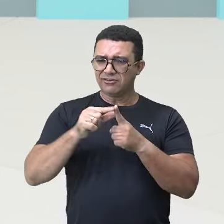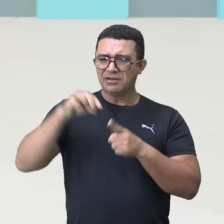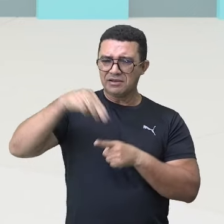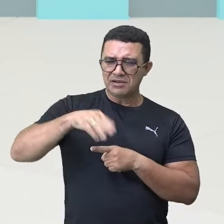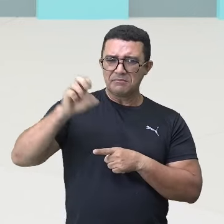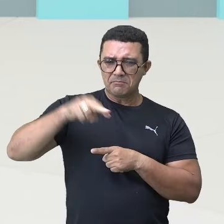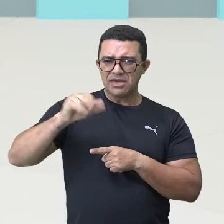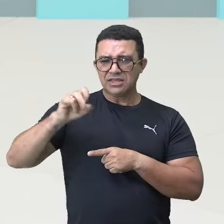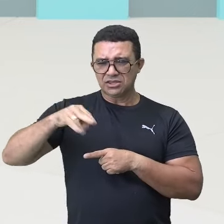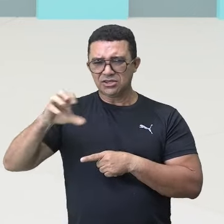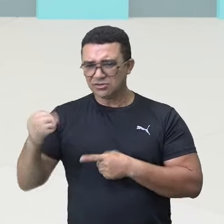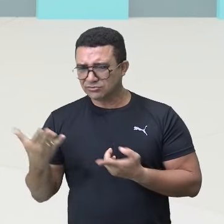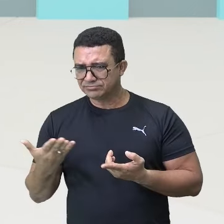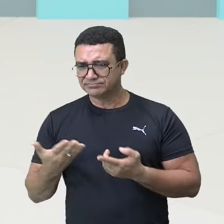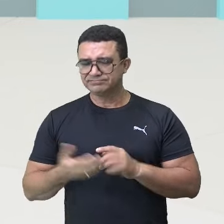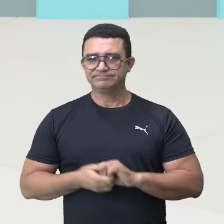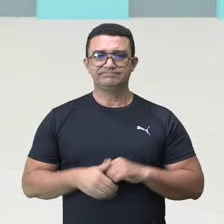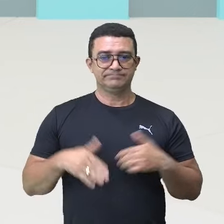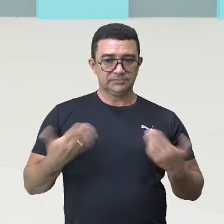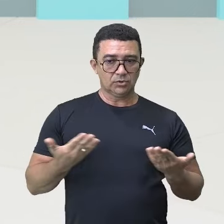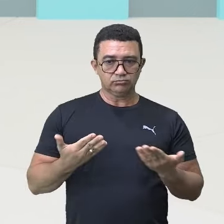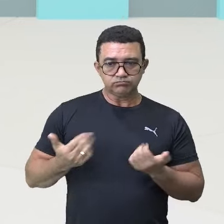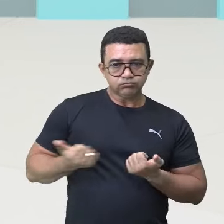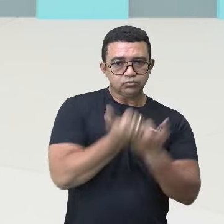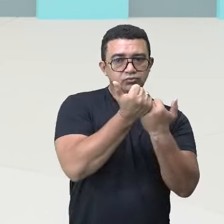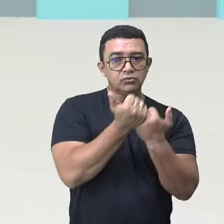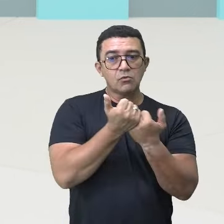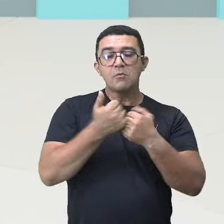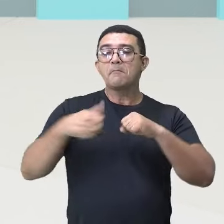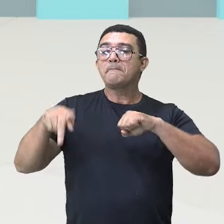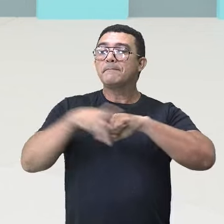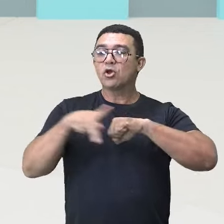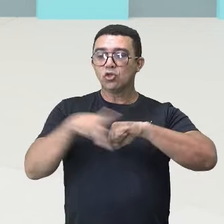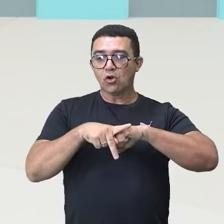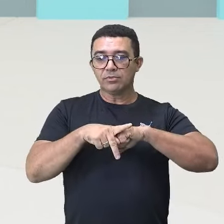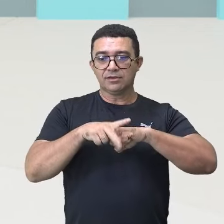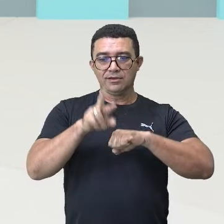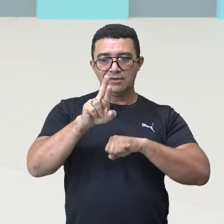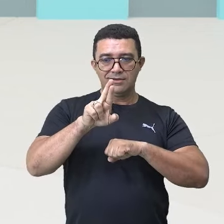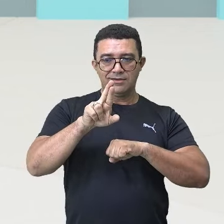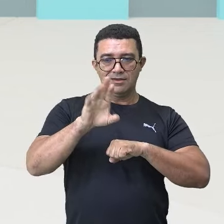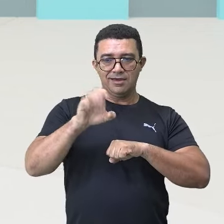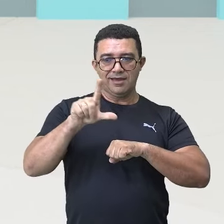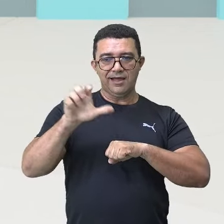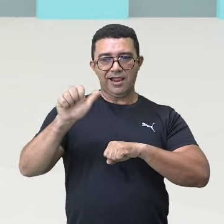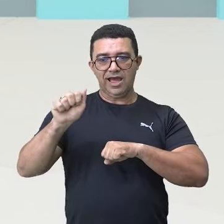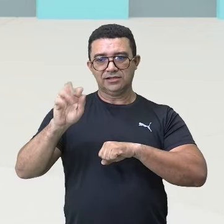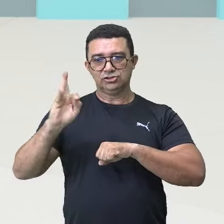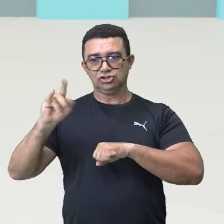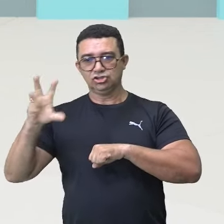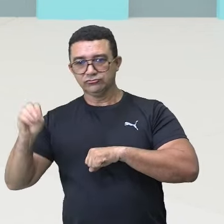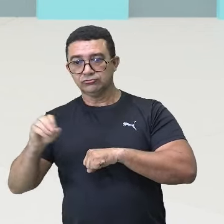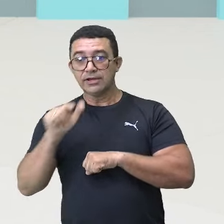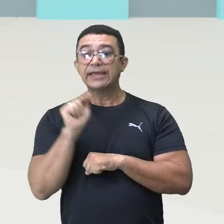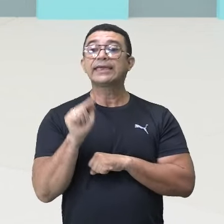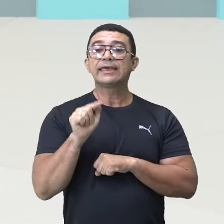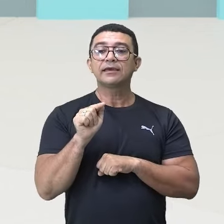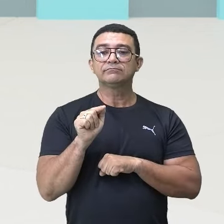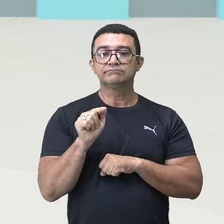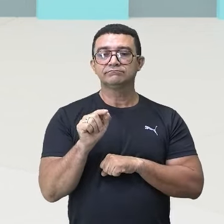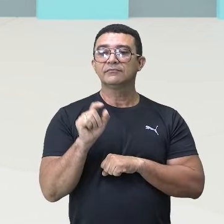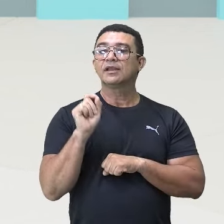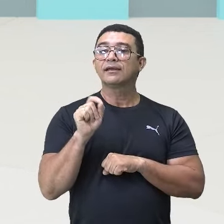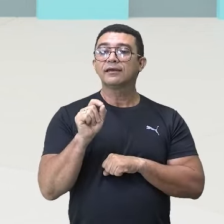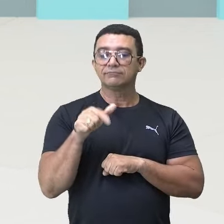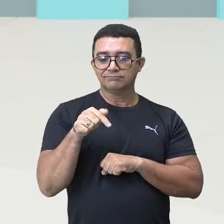menino é por esse motivo que eu vou usar o pronome relativo aí no caso eu estou usando o qu o que é o pronome relativo